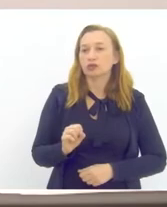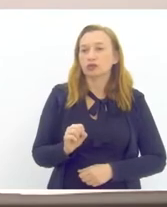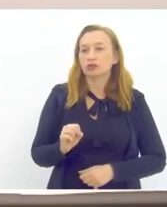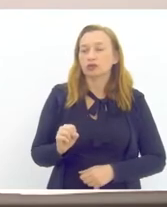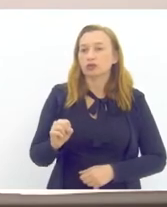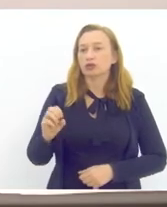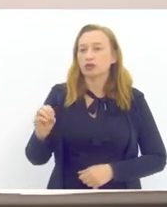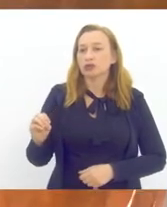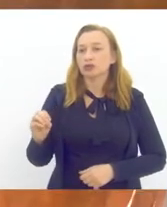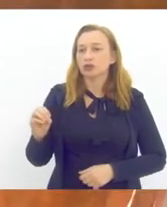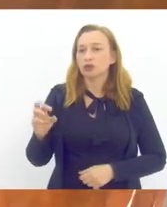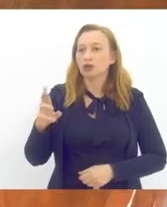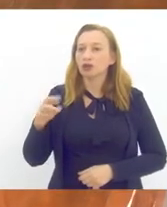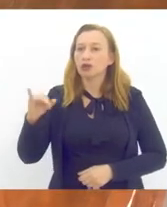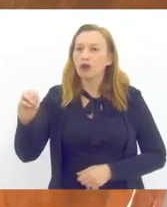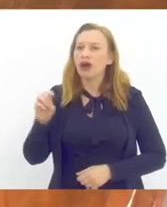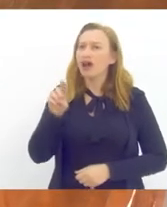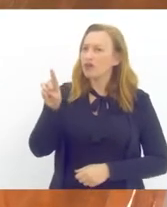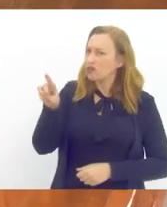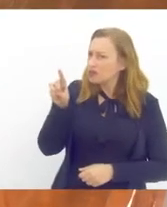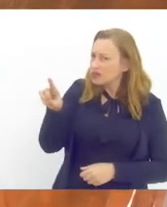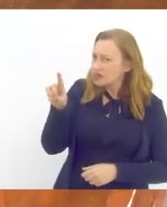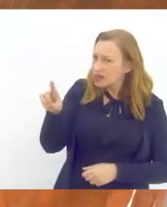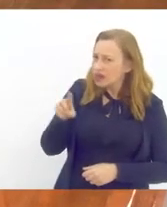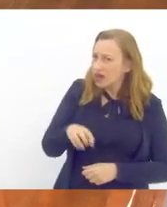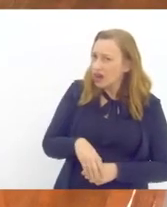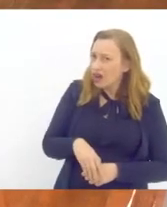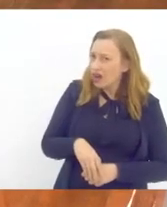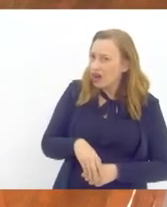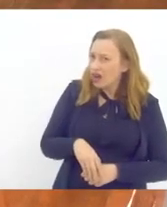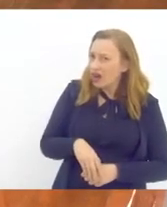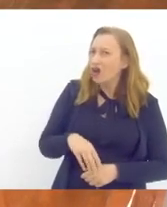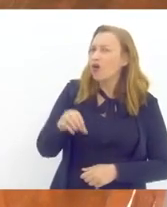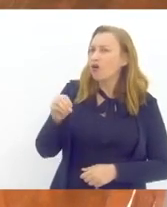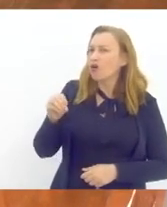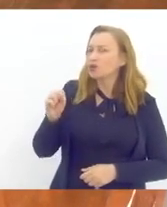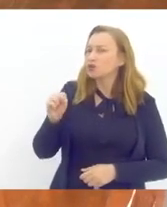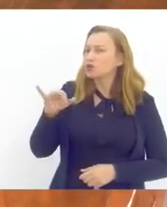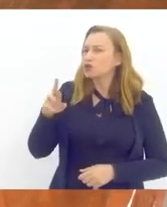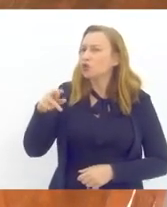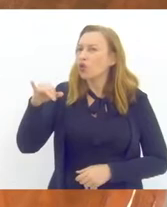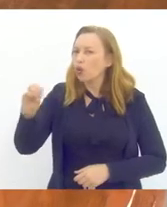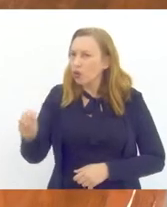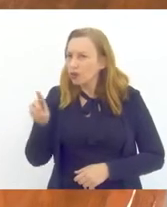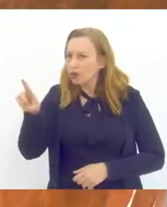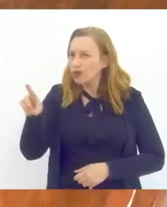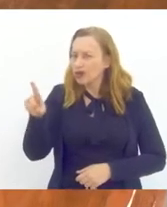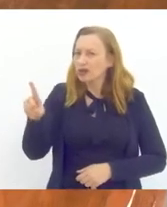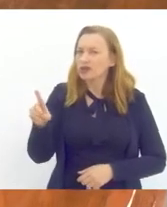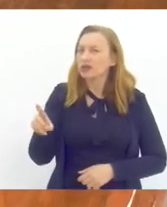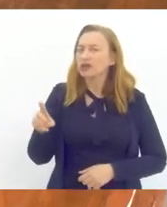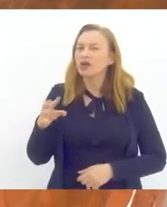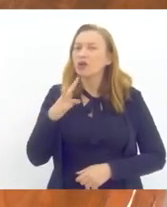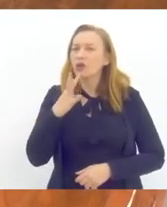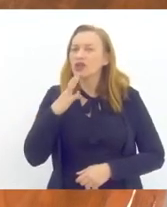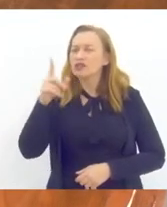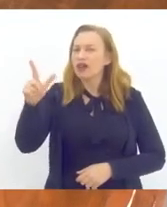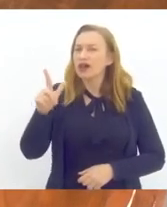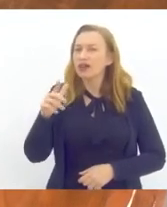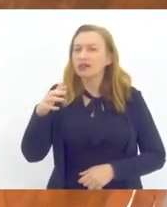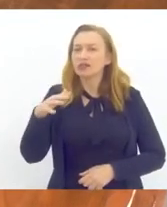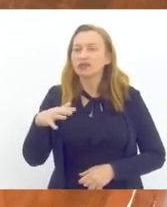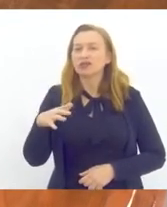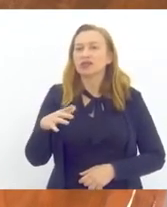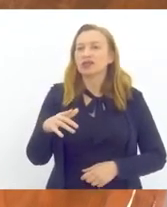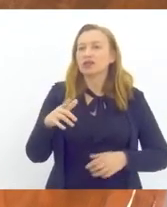Ah, é você, Osório. Osório é conhecido antigo lá de Cachoeiras de Macacu, que é